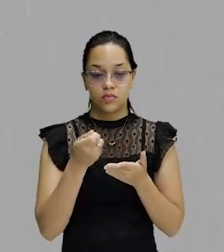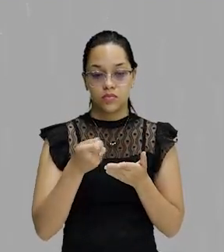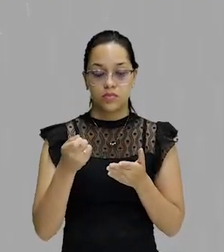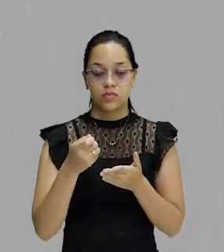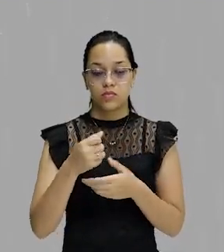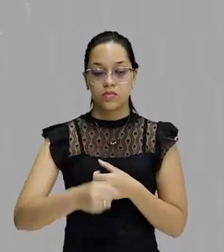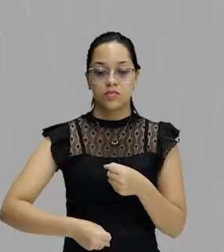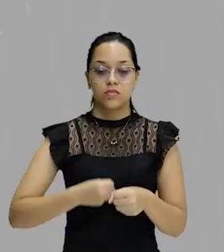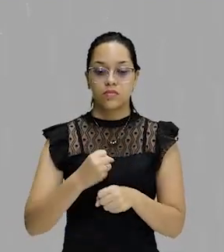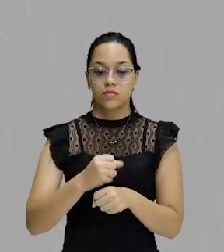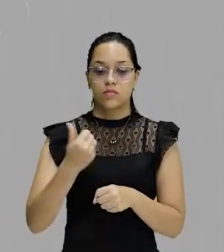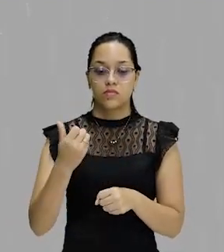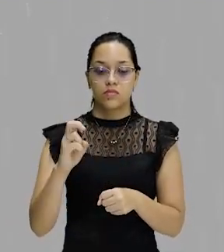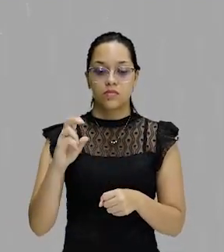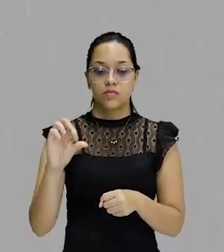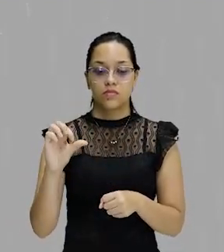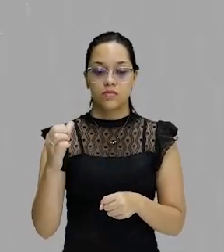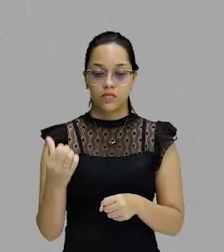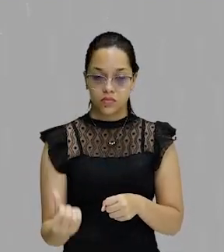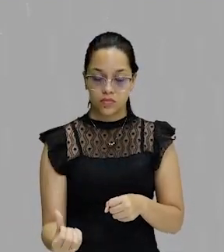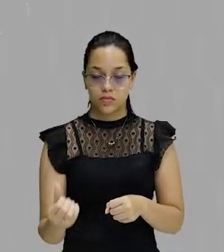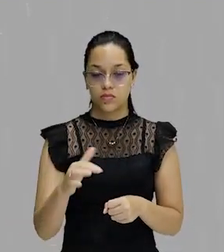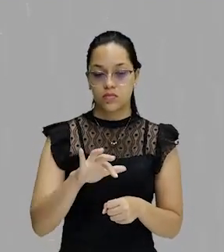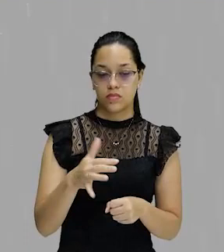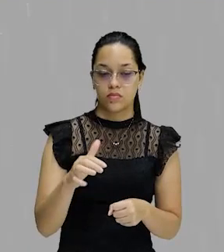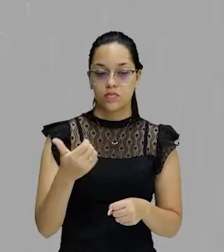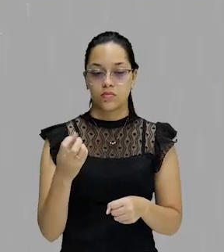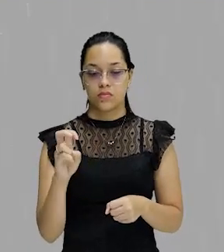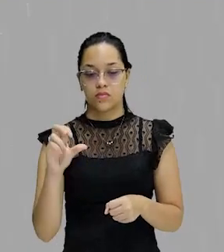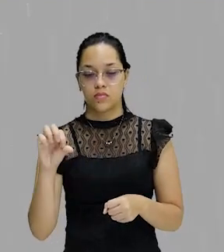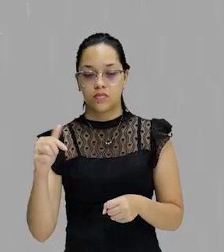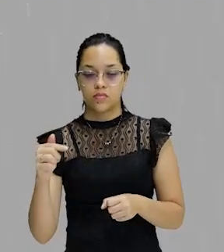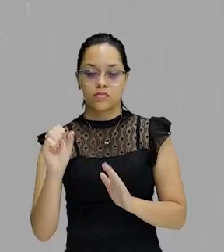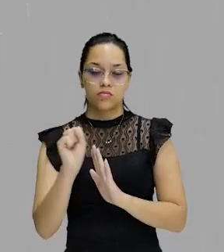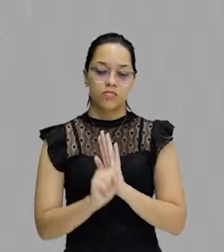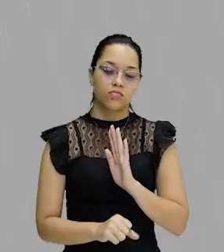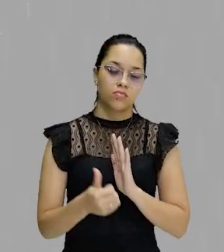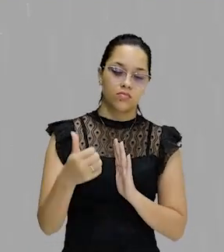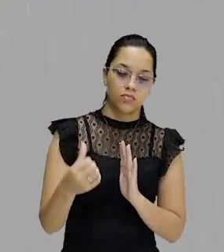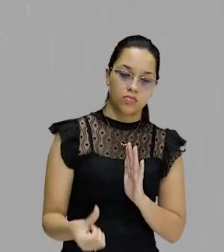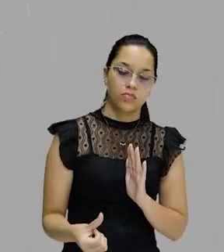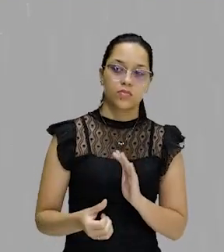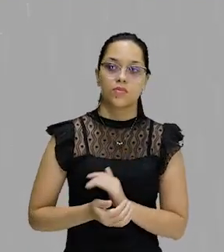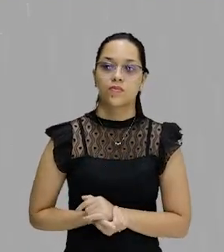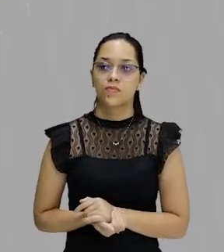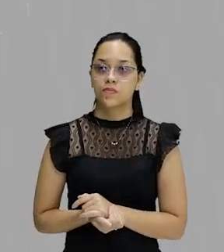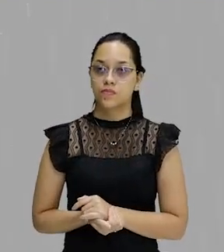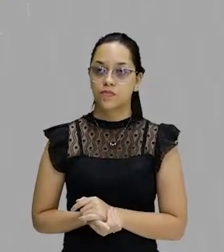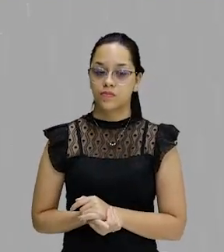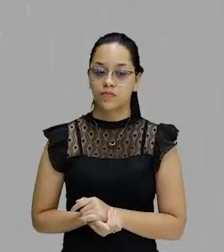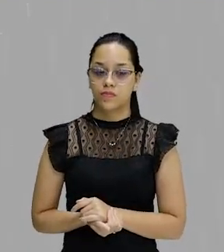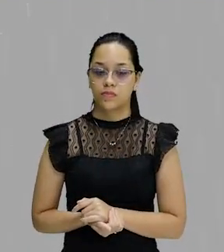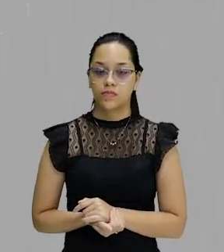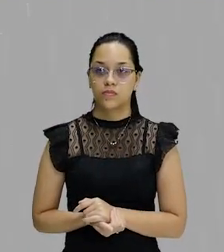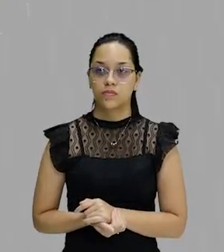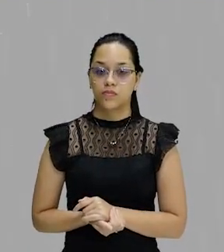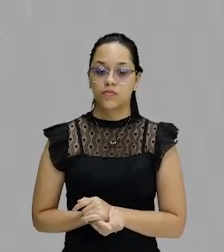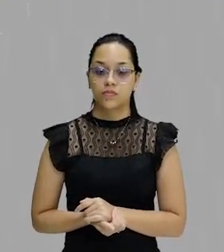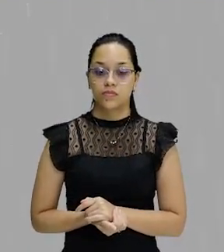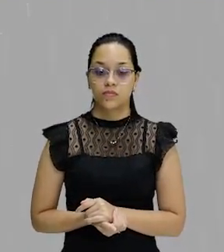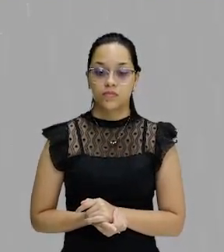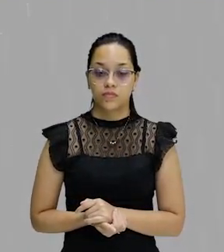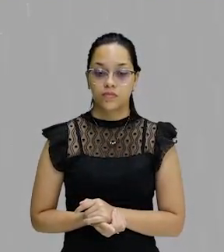escrito aqui por volta do século, basicamente, 16, 1596,